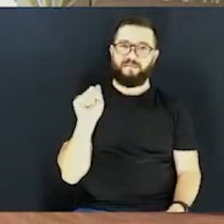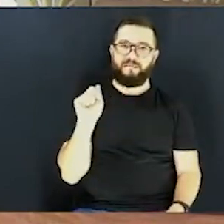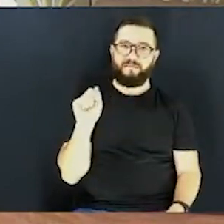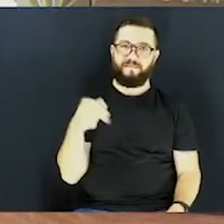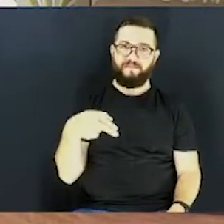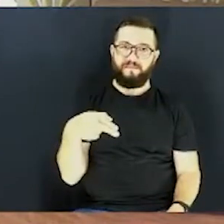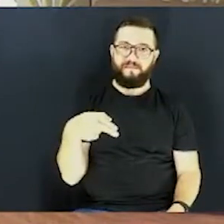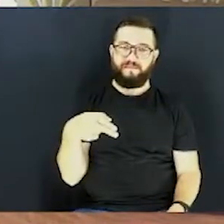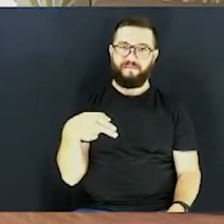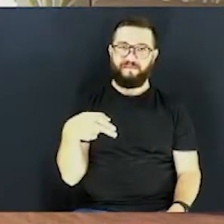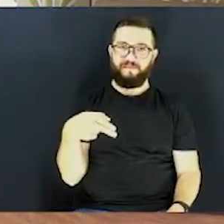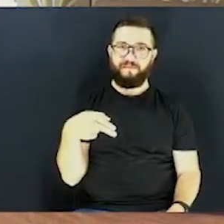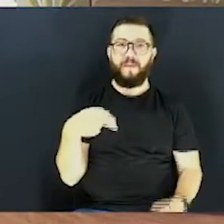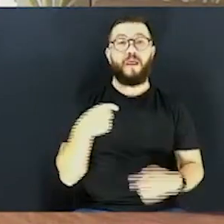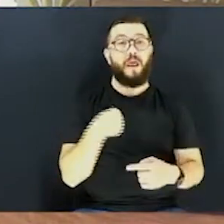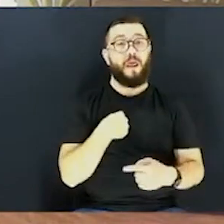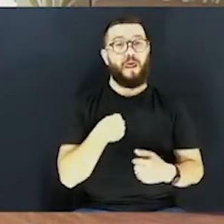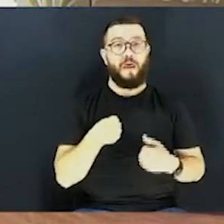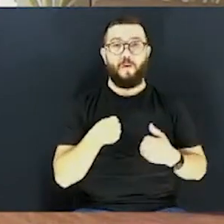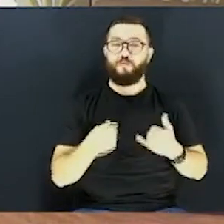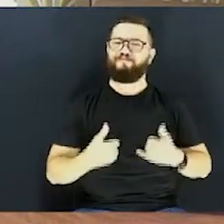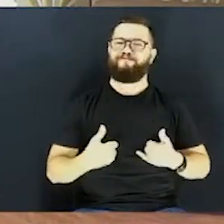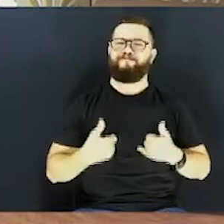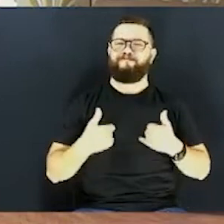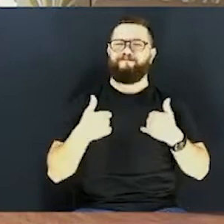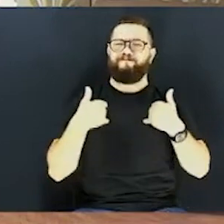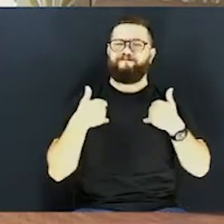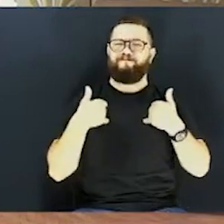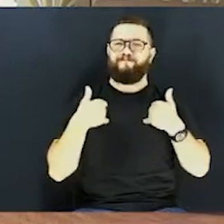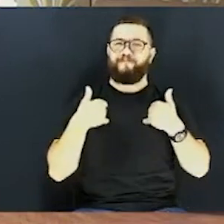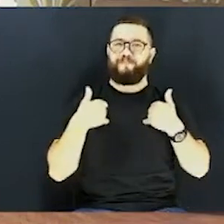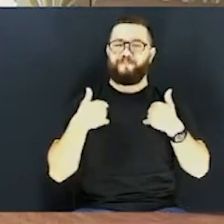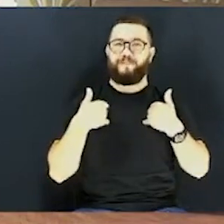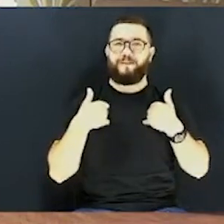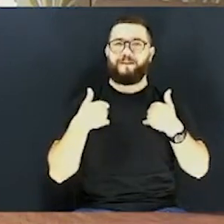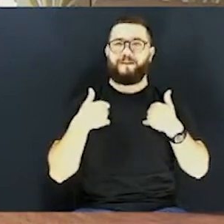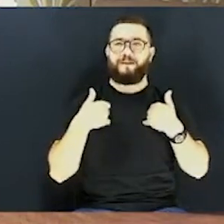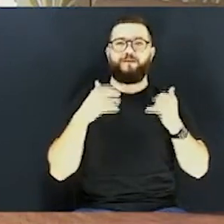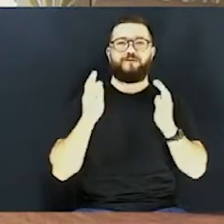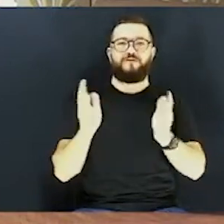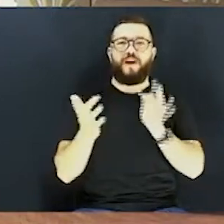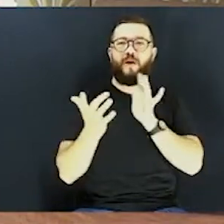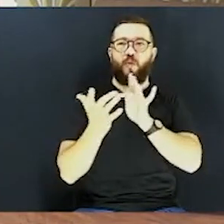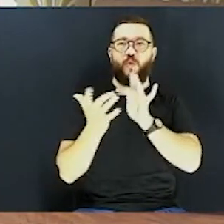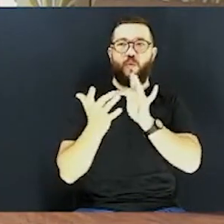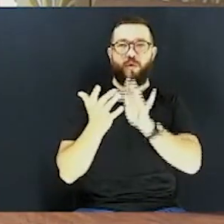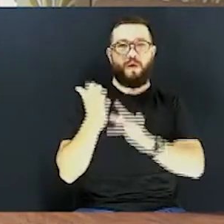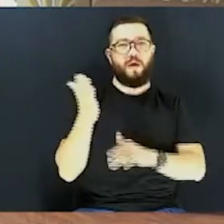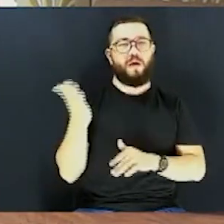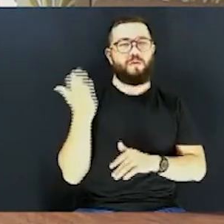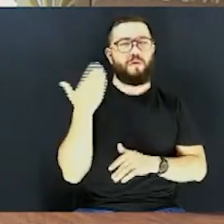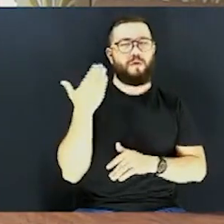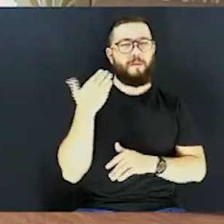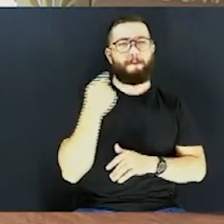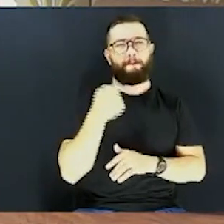quem eu tive o privilégio de visitar recentemente, que faz um trabalho muito bacana,